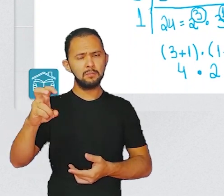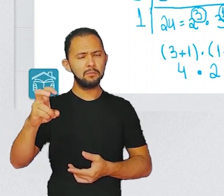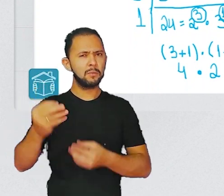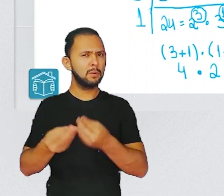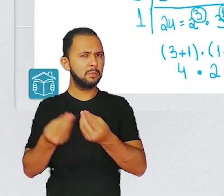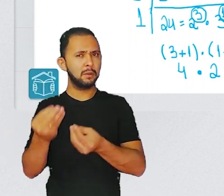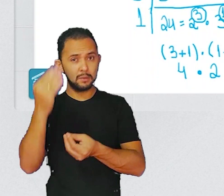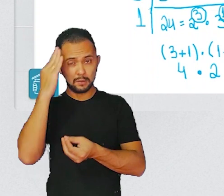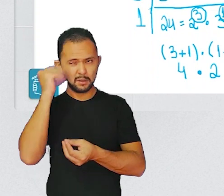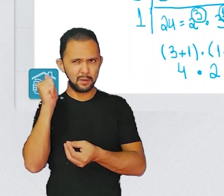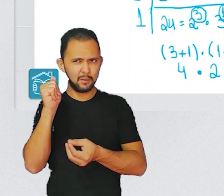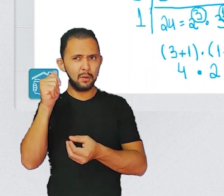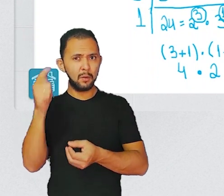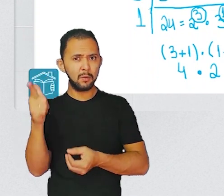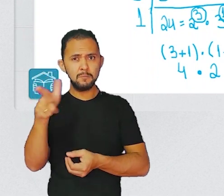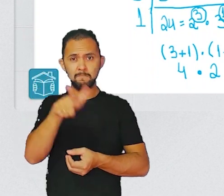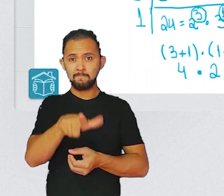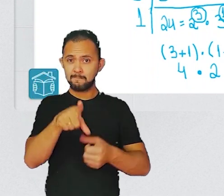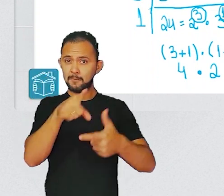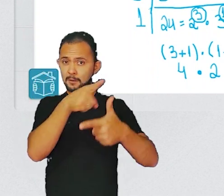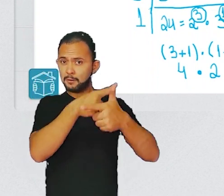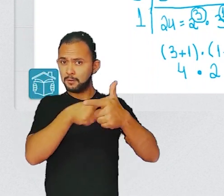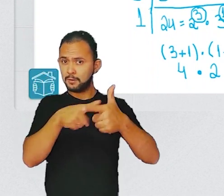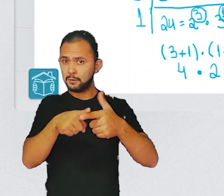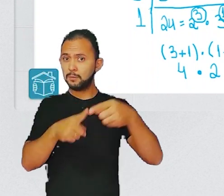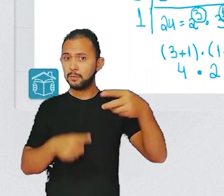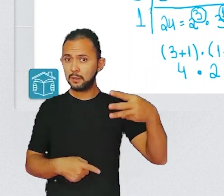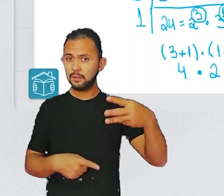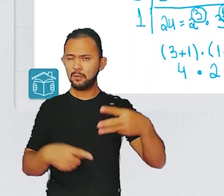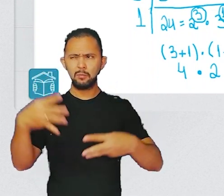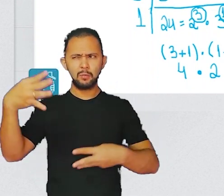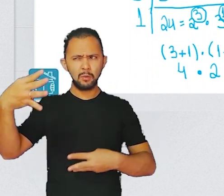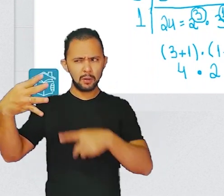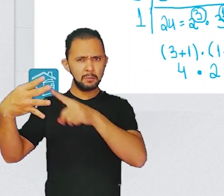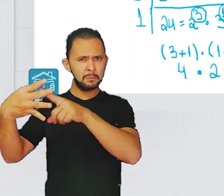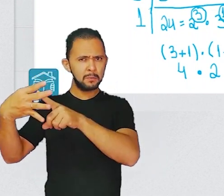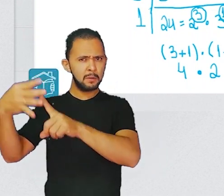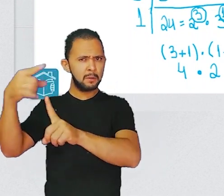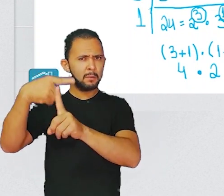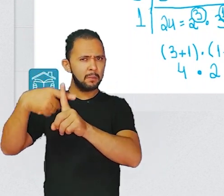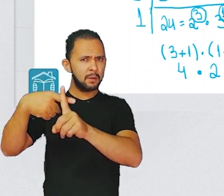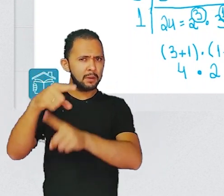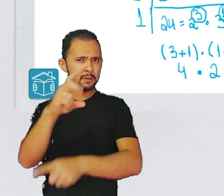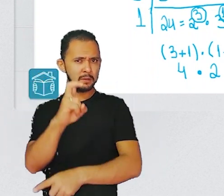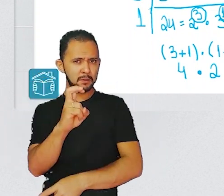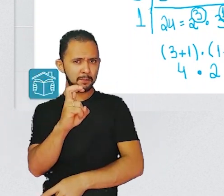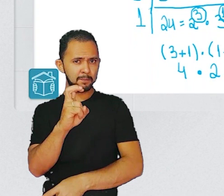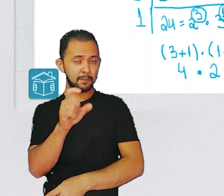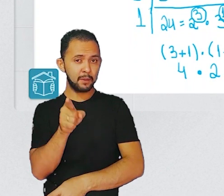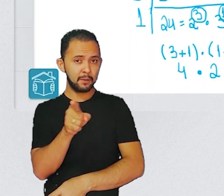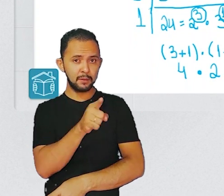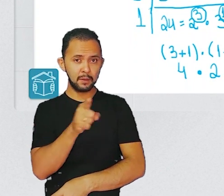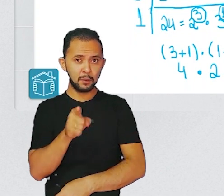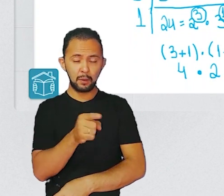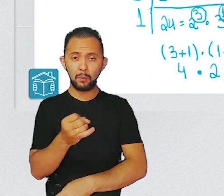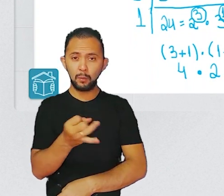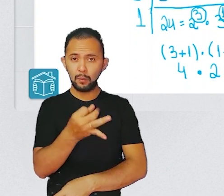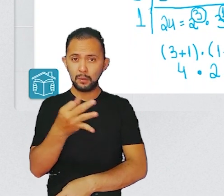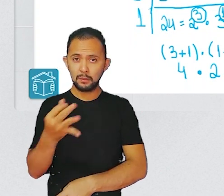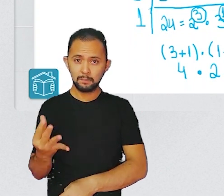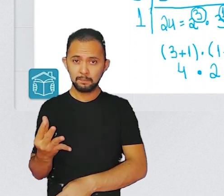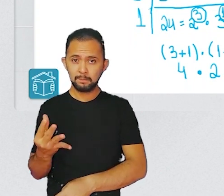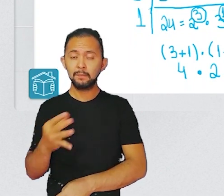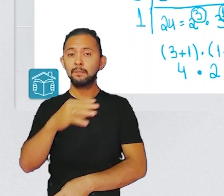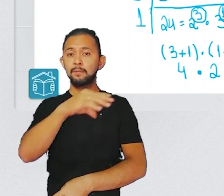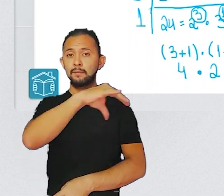Sim. Lembra a técnica? Pega 4 mais 5, que é o que forma, são os algarismos que